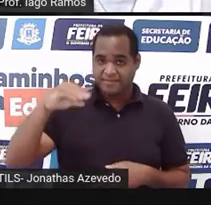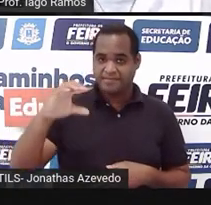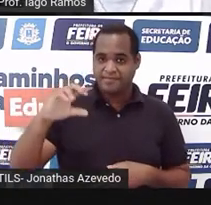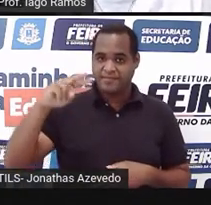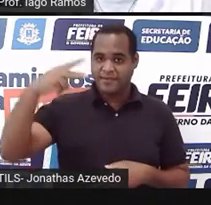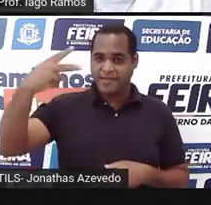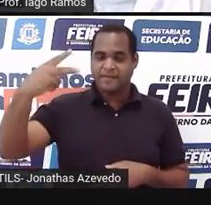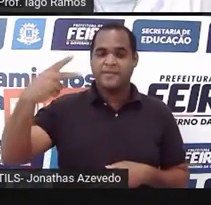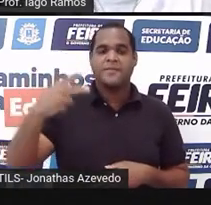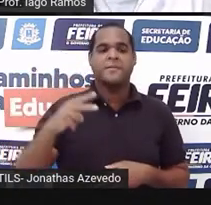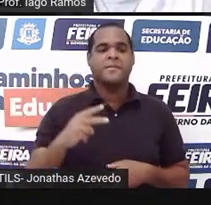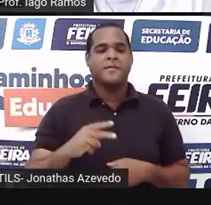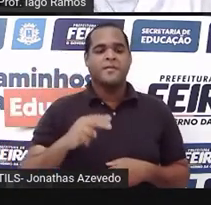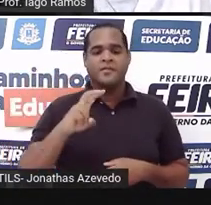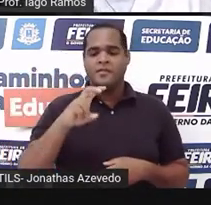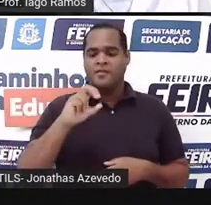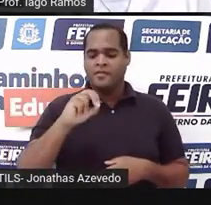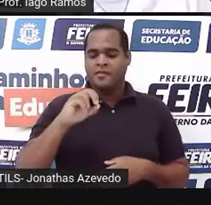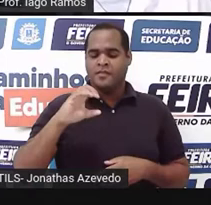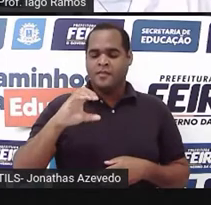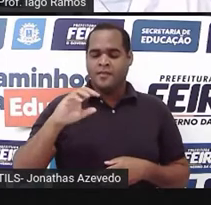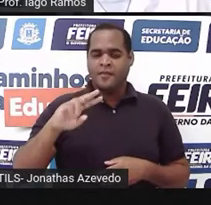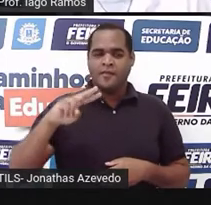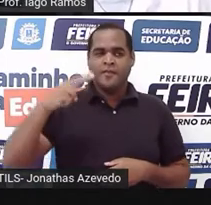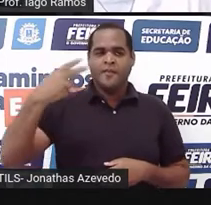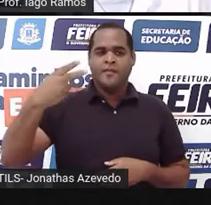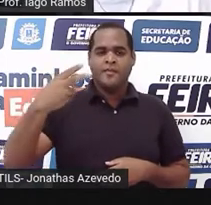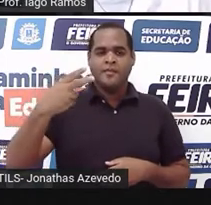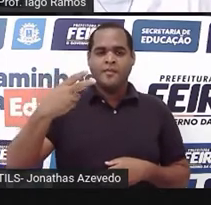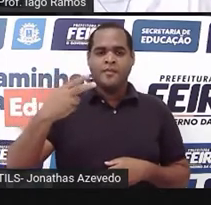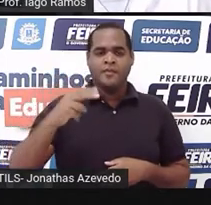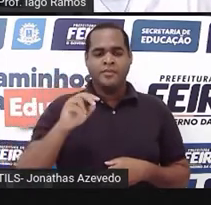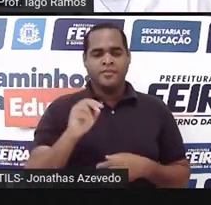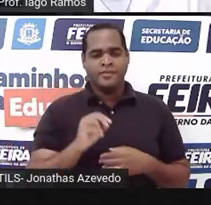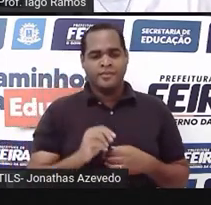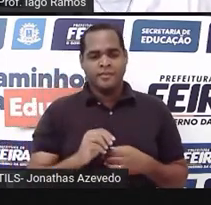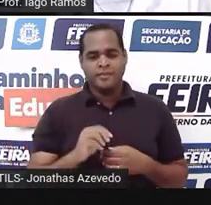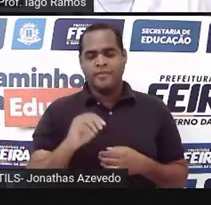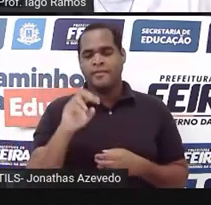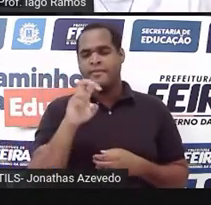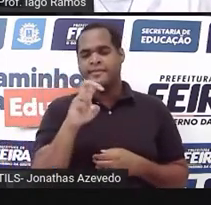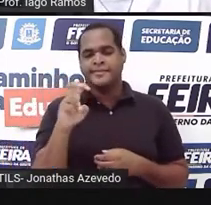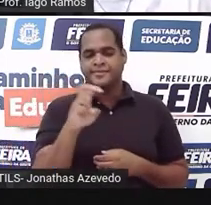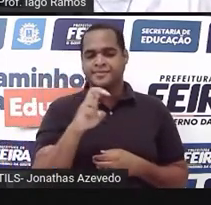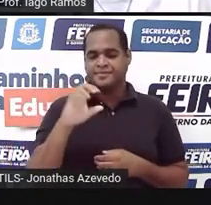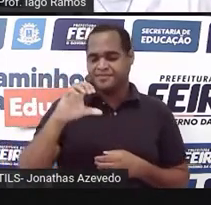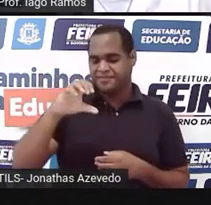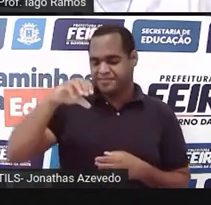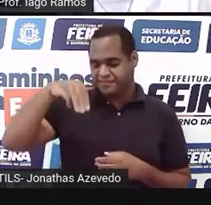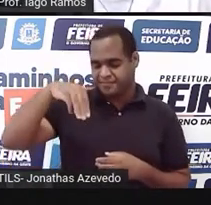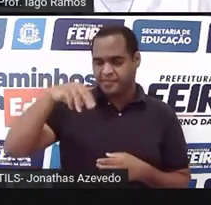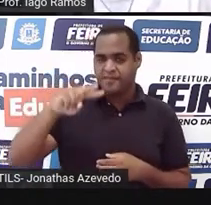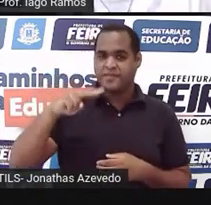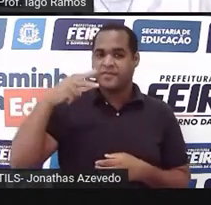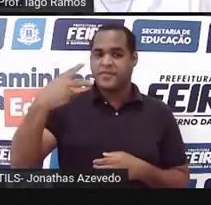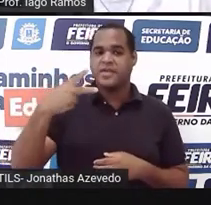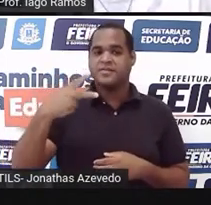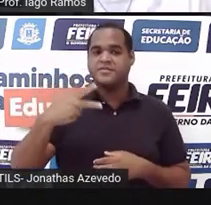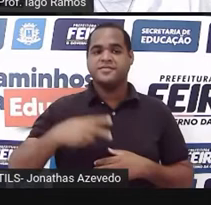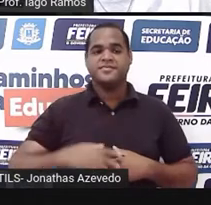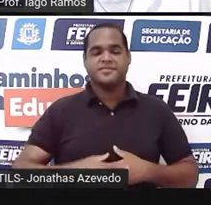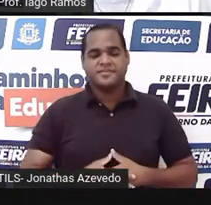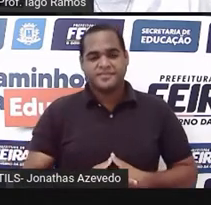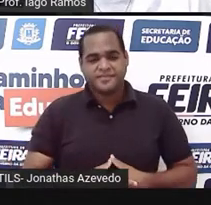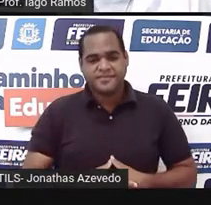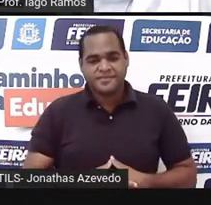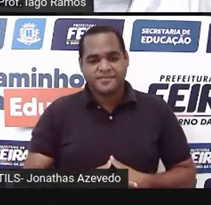e tem B é 50 cm quadrados ou itens e é 55 cm